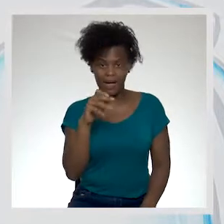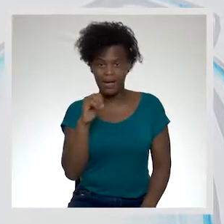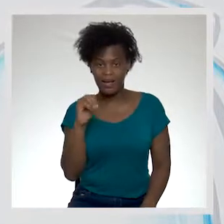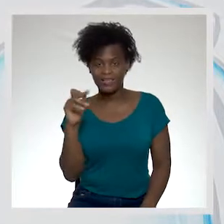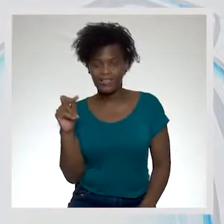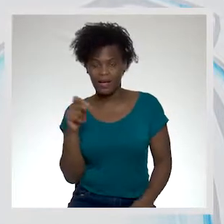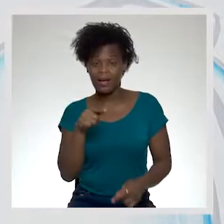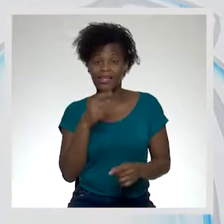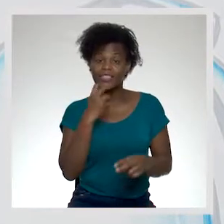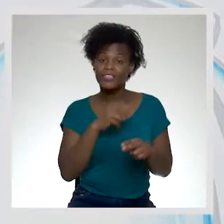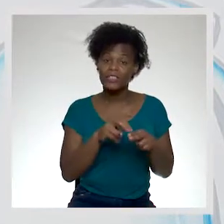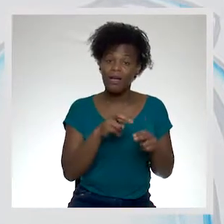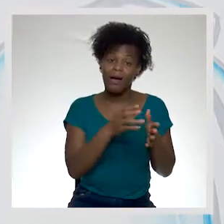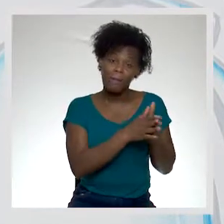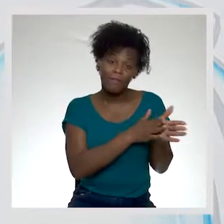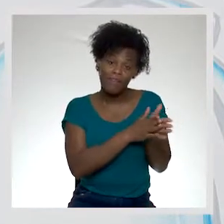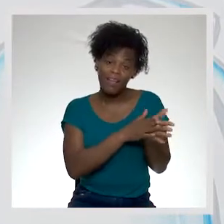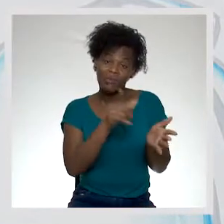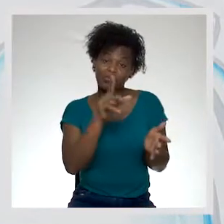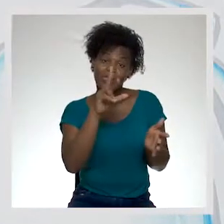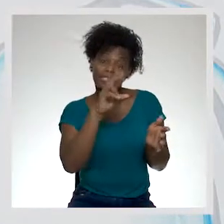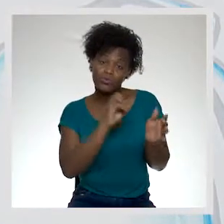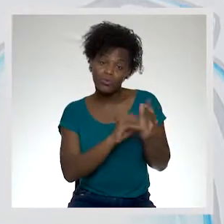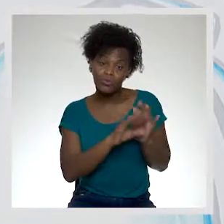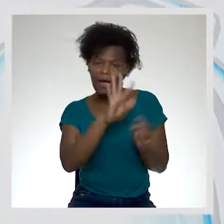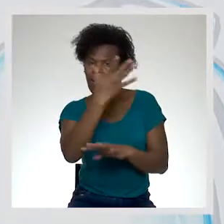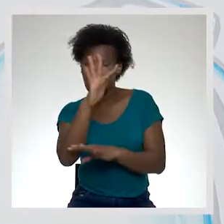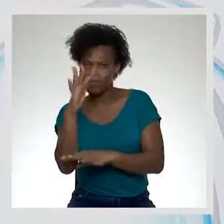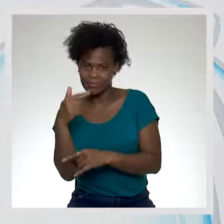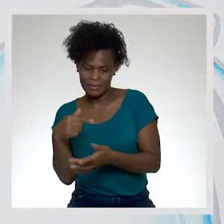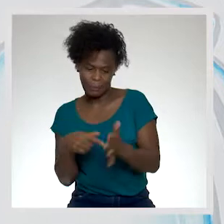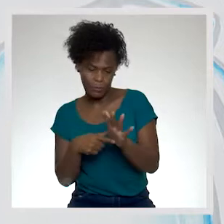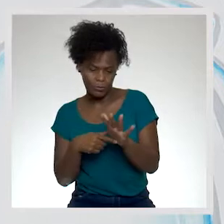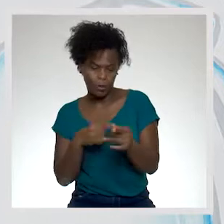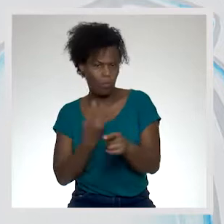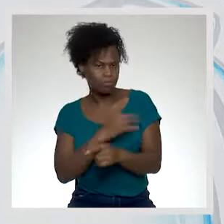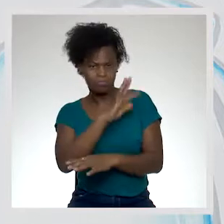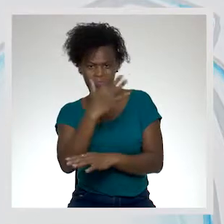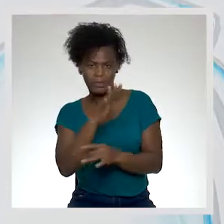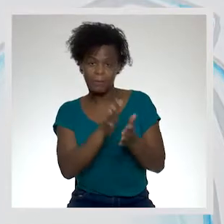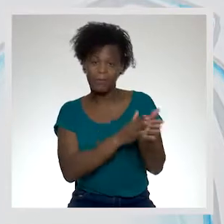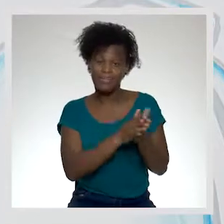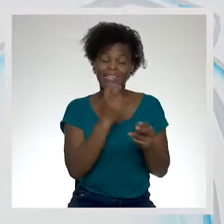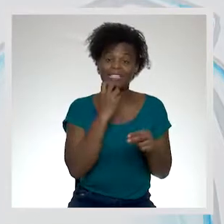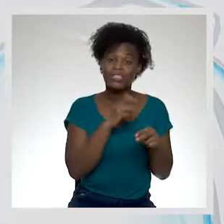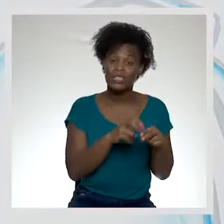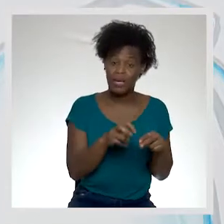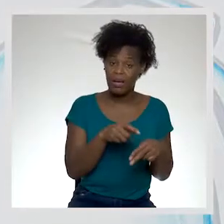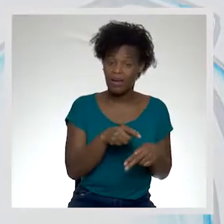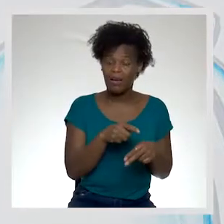nos resíduos dos vegetais, né? Essa energia é